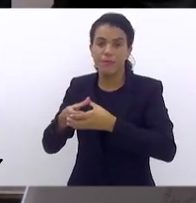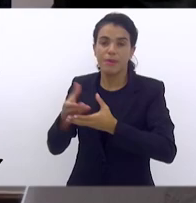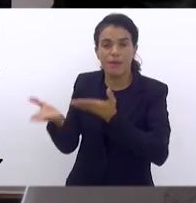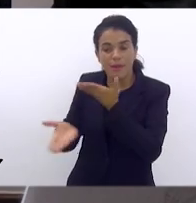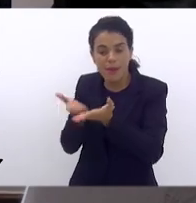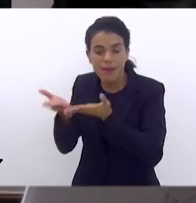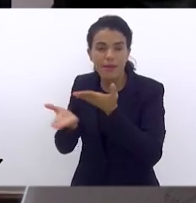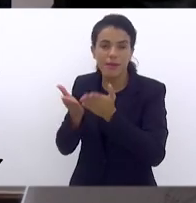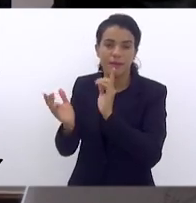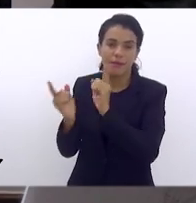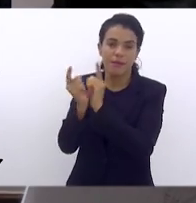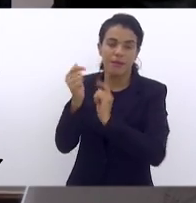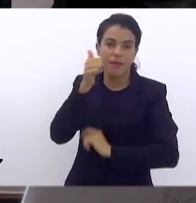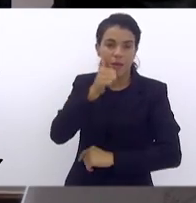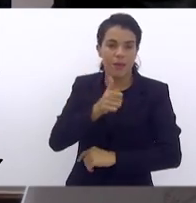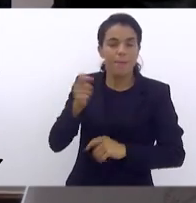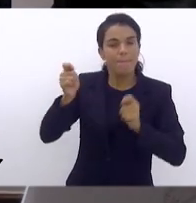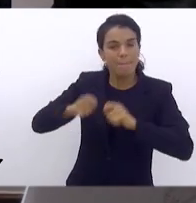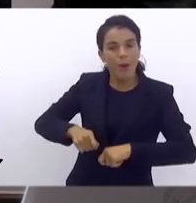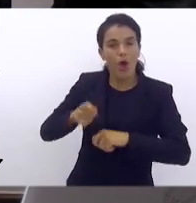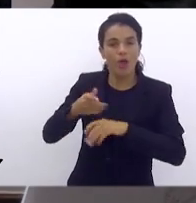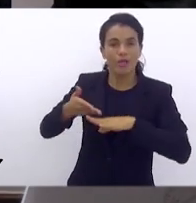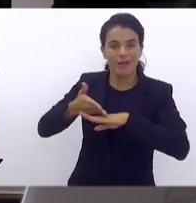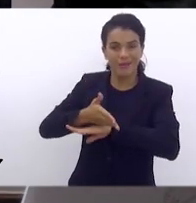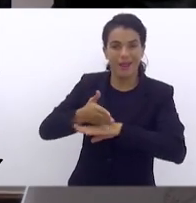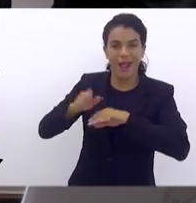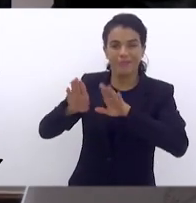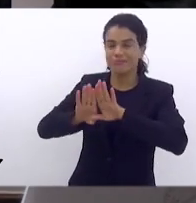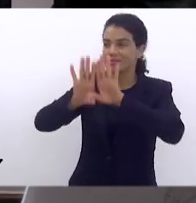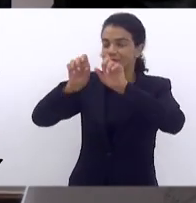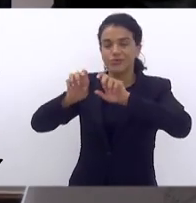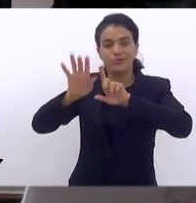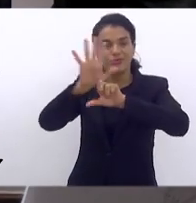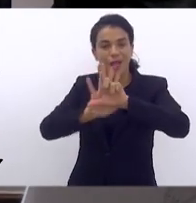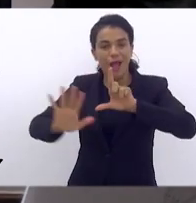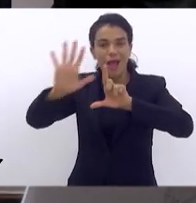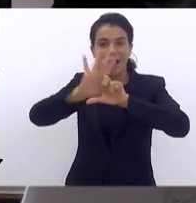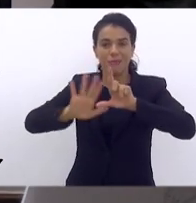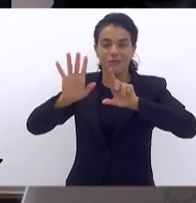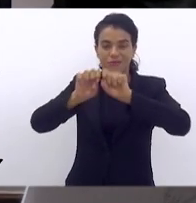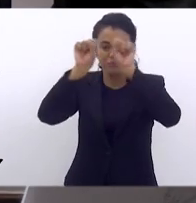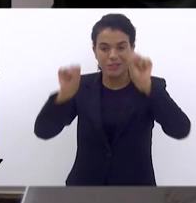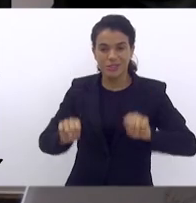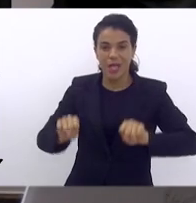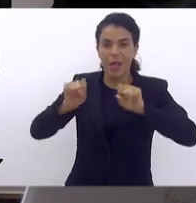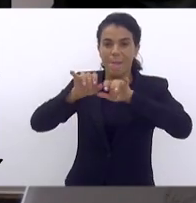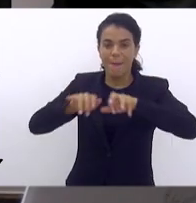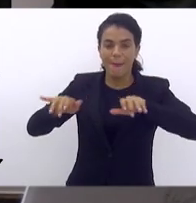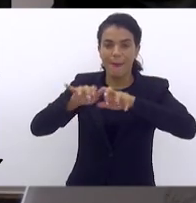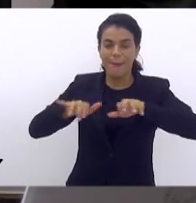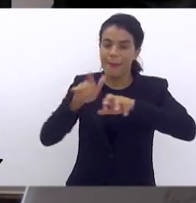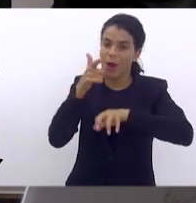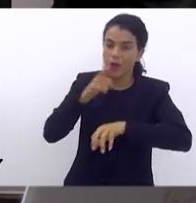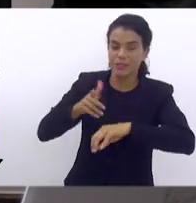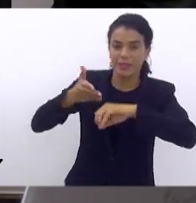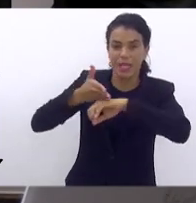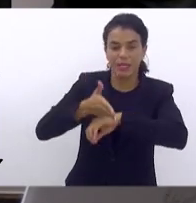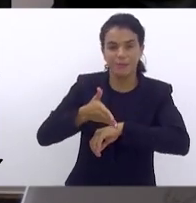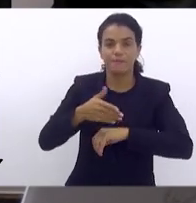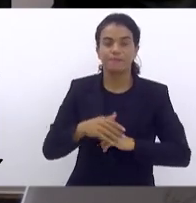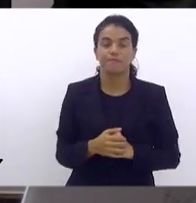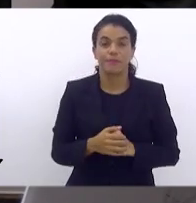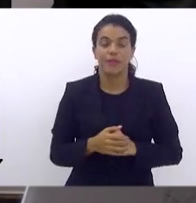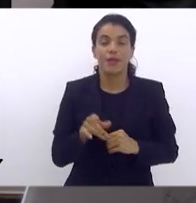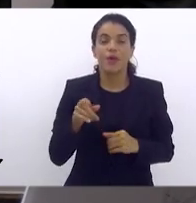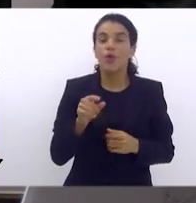aquela mulher pode fazer o acesso né ninguém mais nenhum outro órgão da Defensoria consegue esse acesso isso